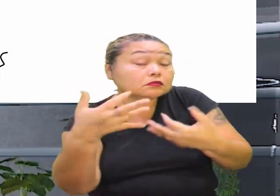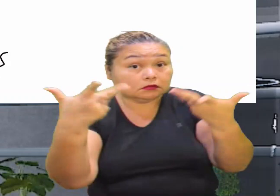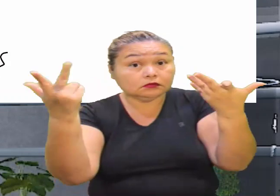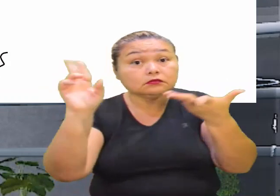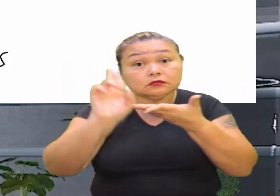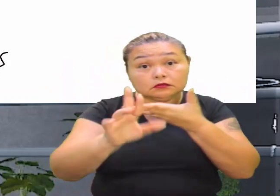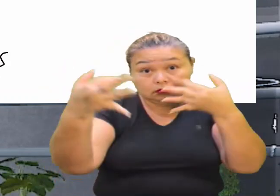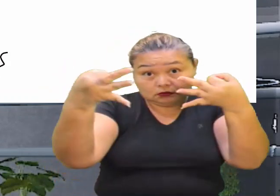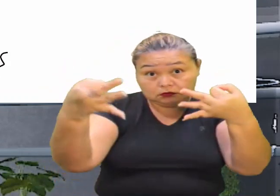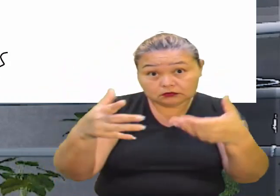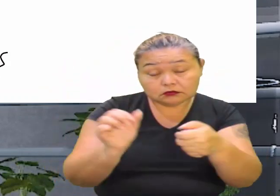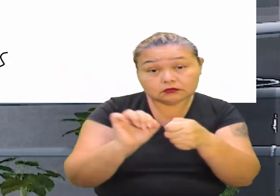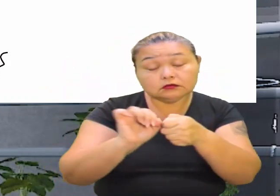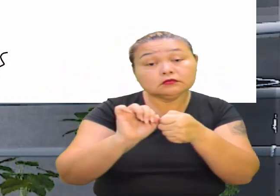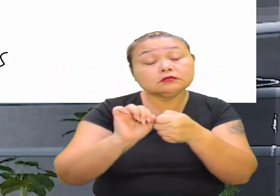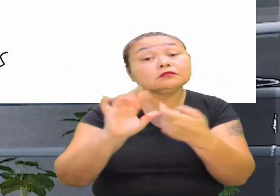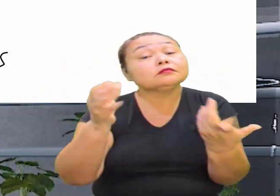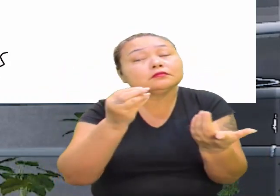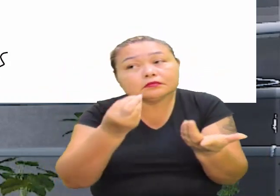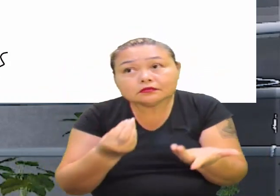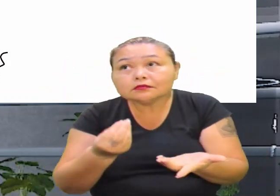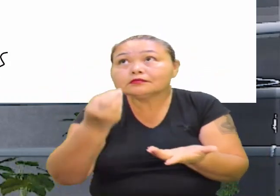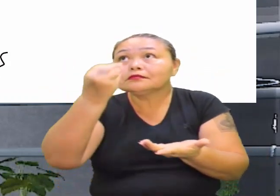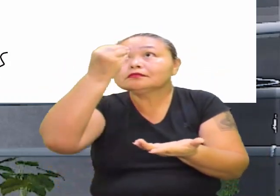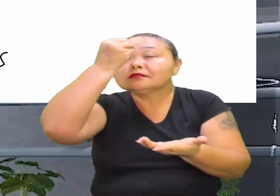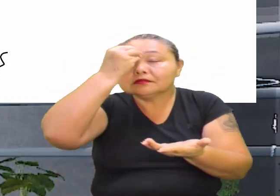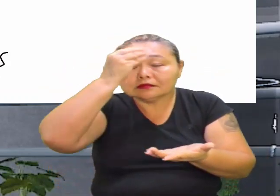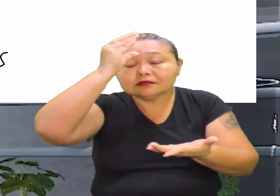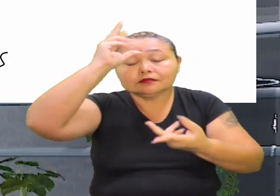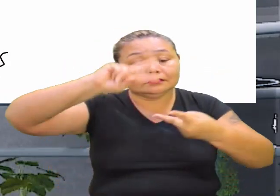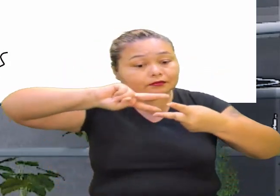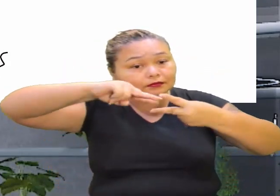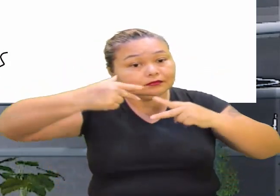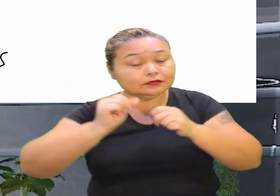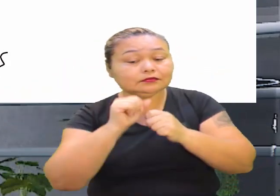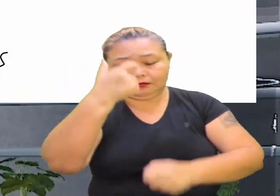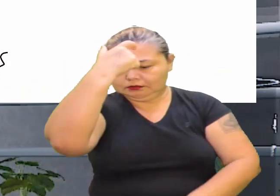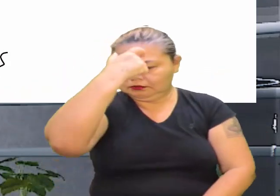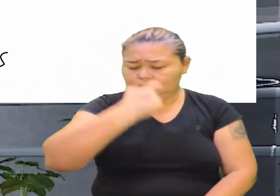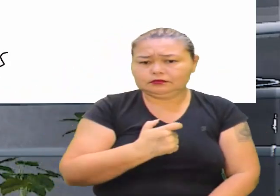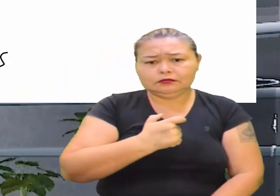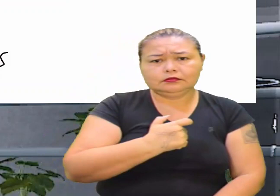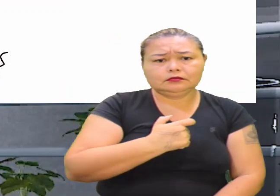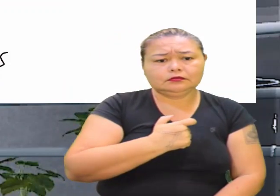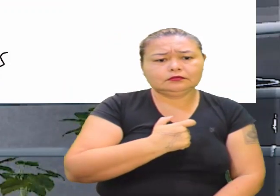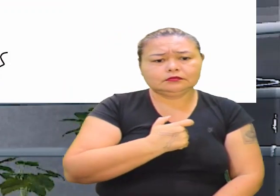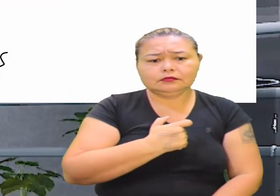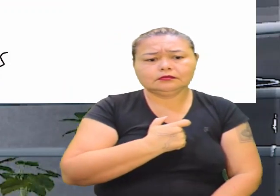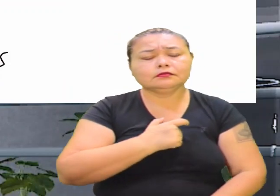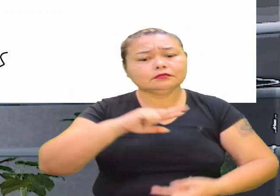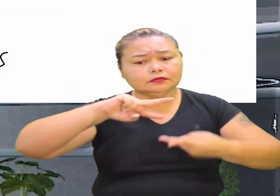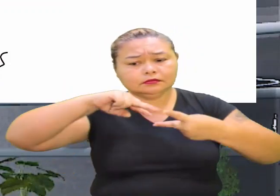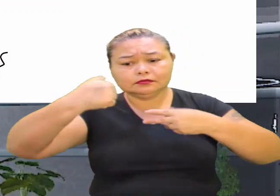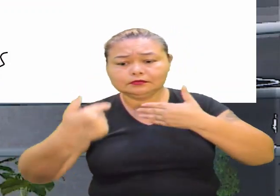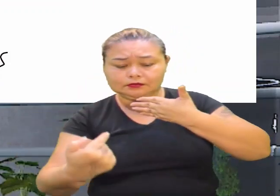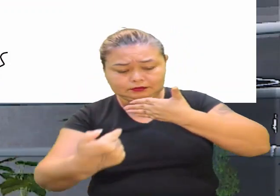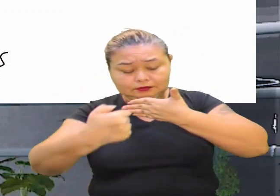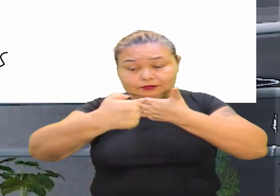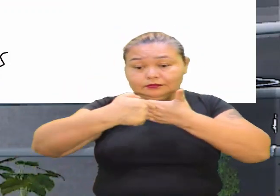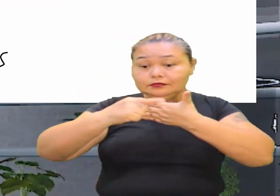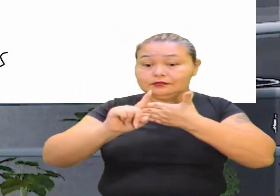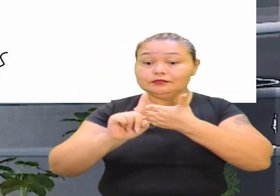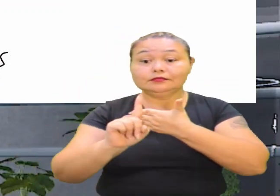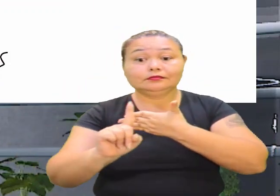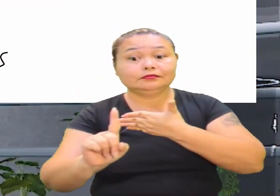o conhecimento da genética vem para auxiliar. Tem pessoas que são eficientes imunologicamente,